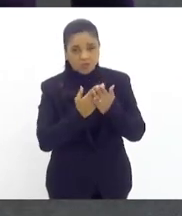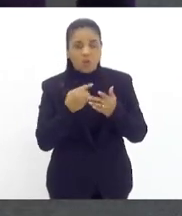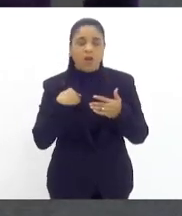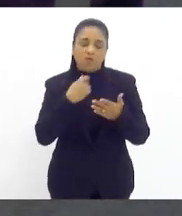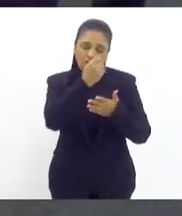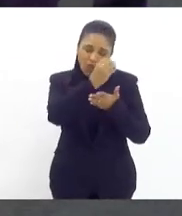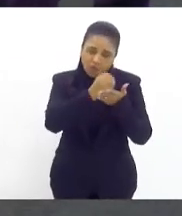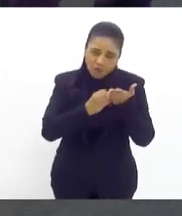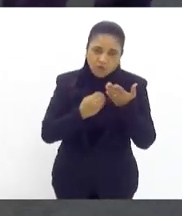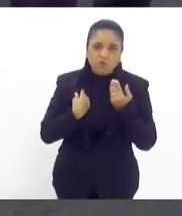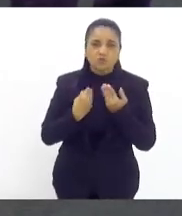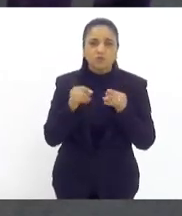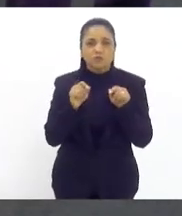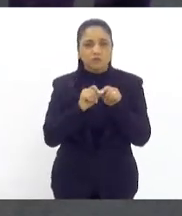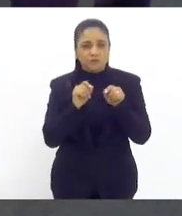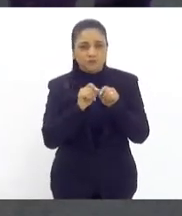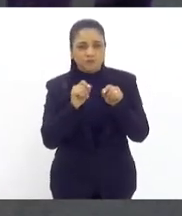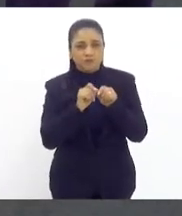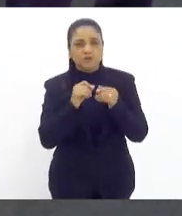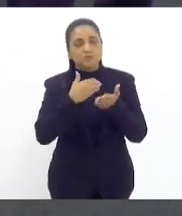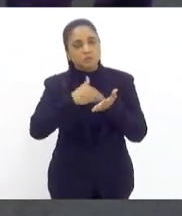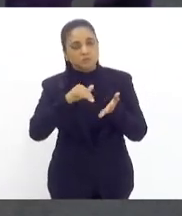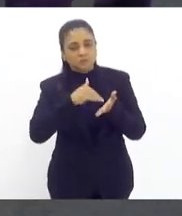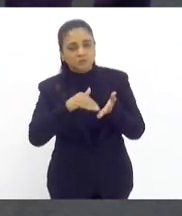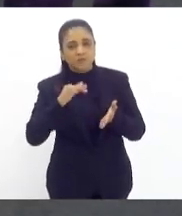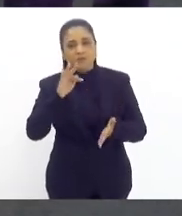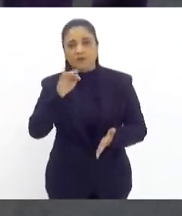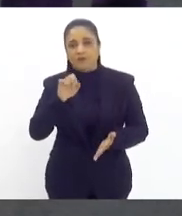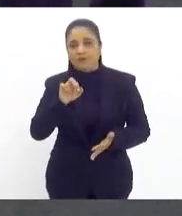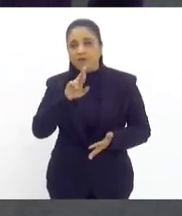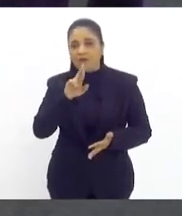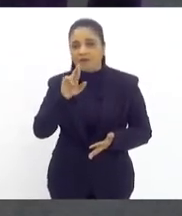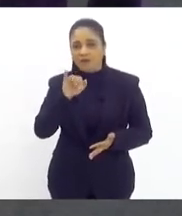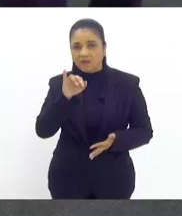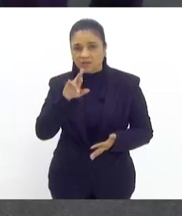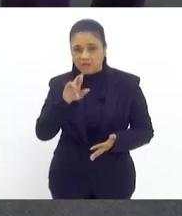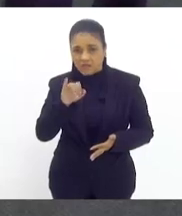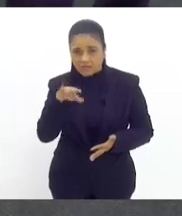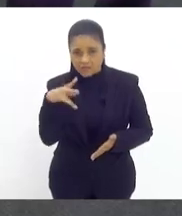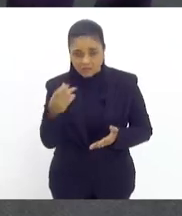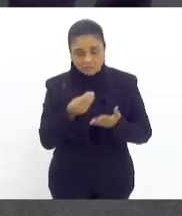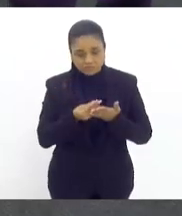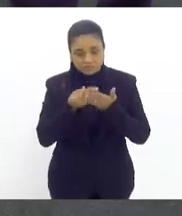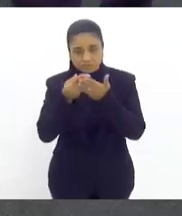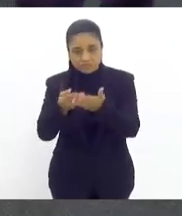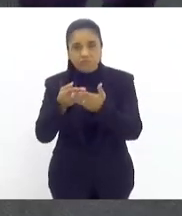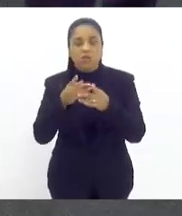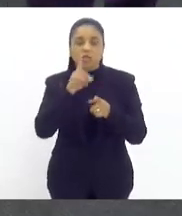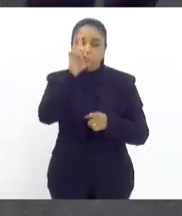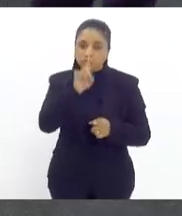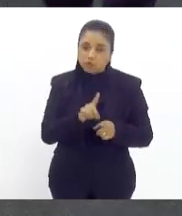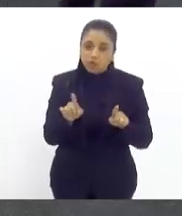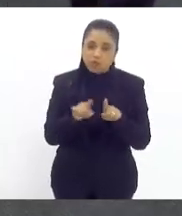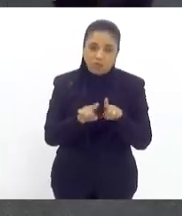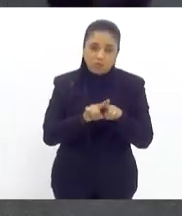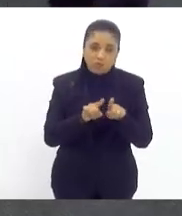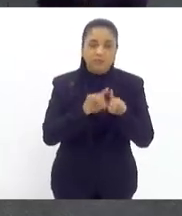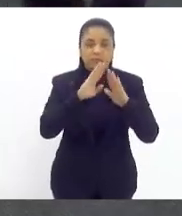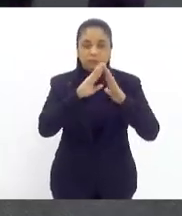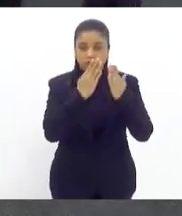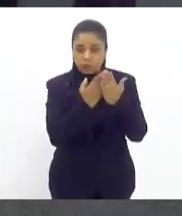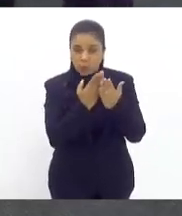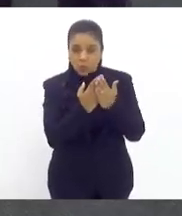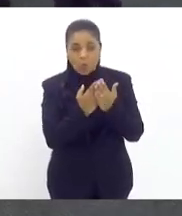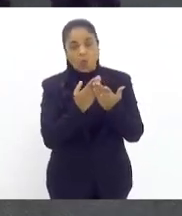ofício para o secretário Renan Ferreirinha para que nós pudéssemos então agir também à diretoria da escola porque estes